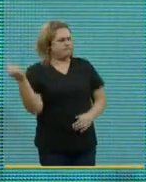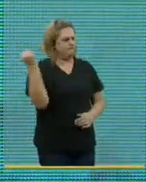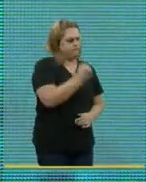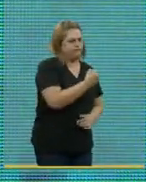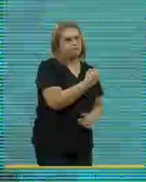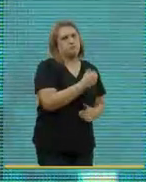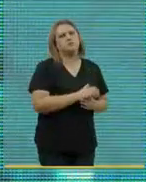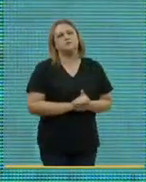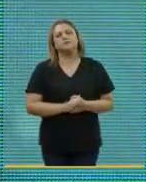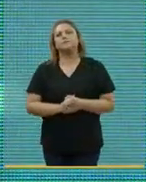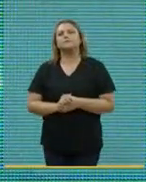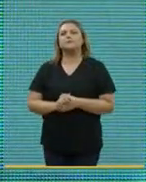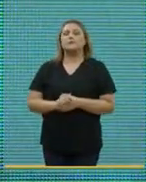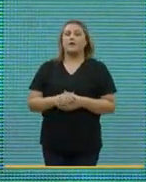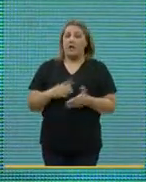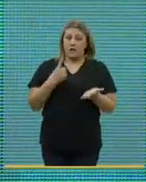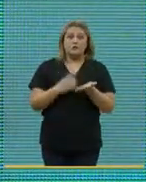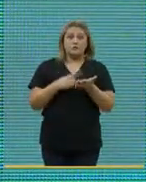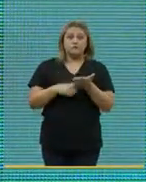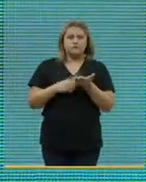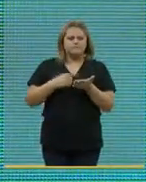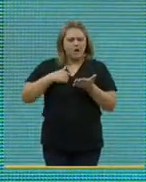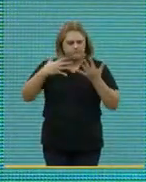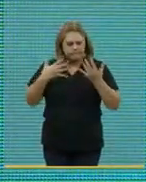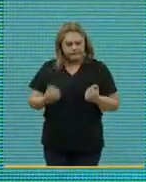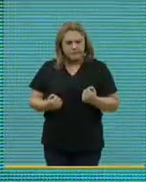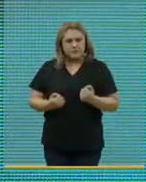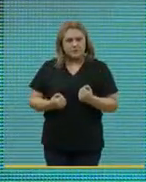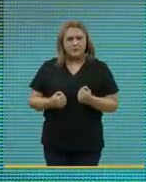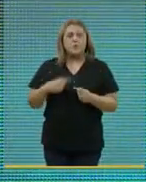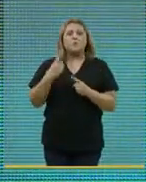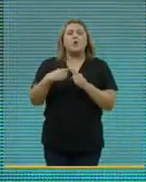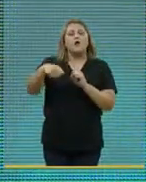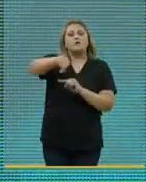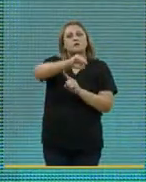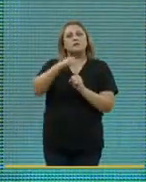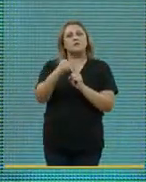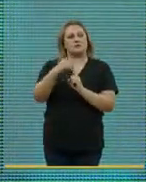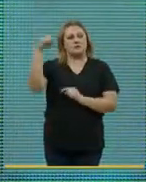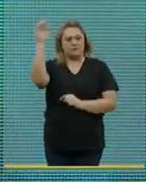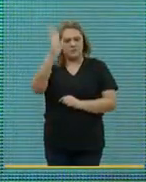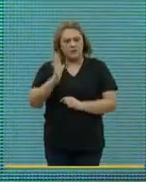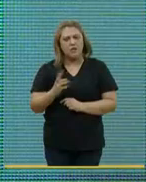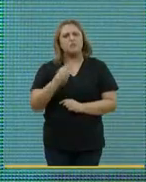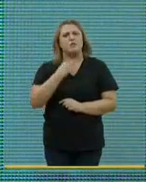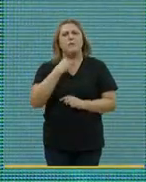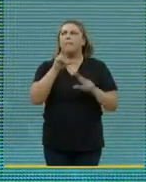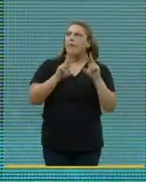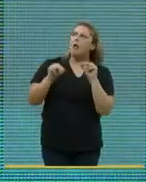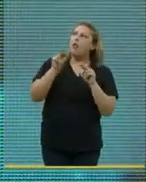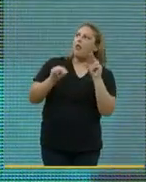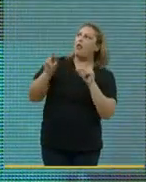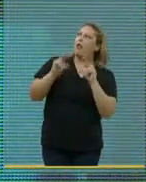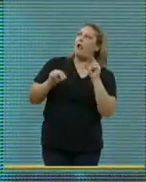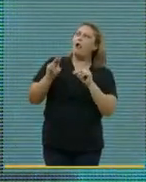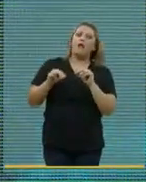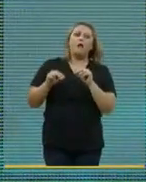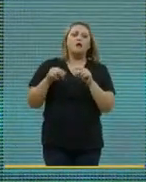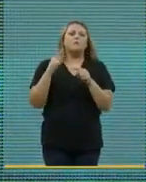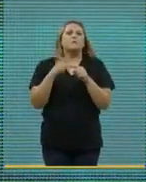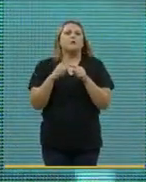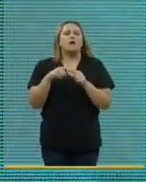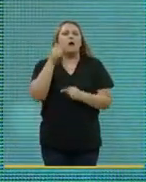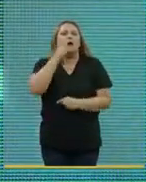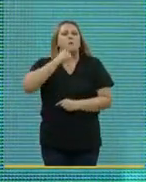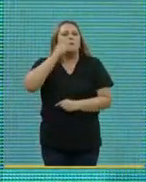compromisso a sociedade brasileira não pode mais continuar no blá blá blá do consenso oco enquanto mulheres negras